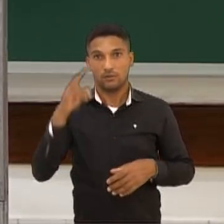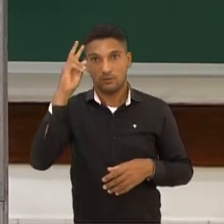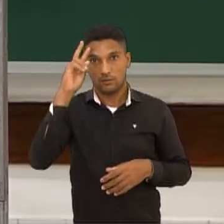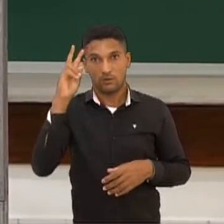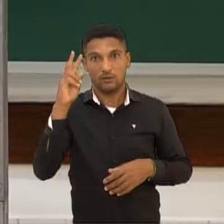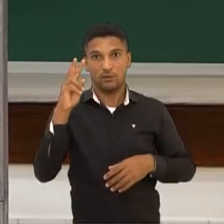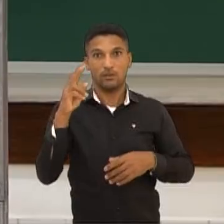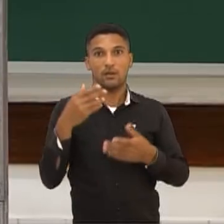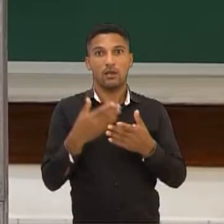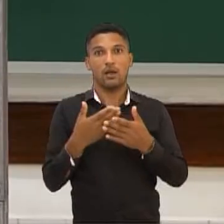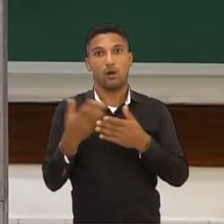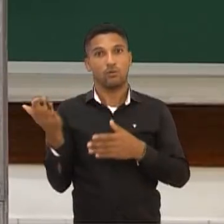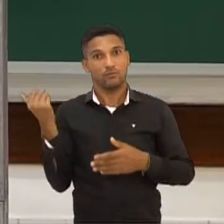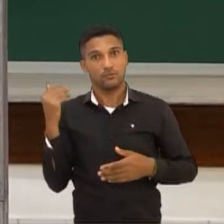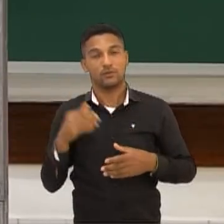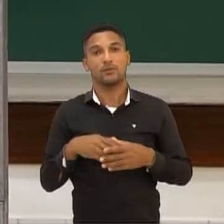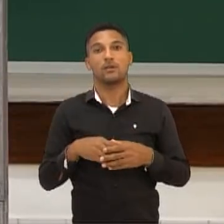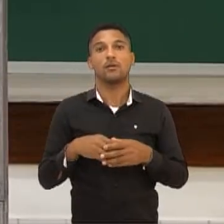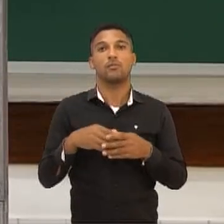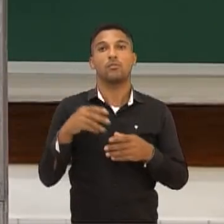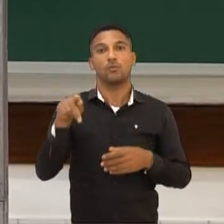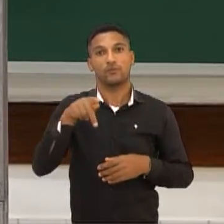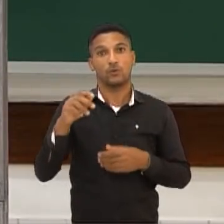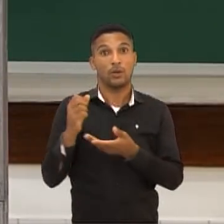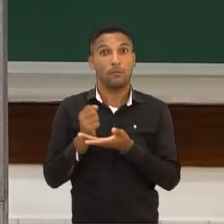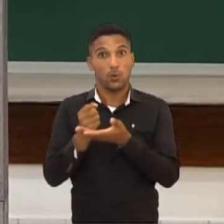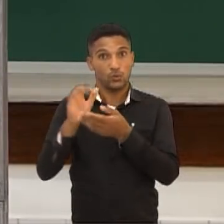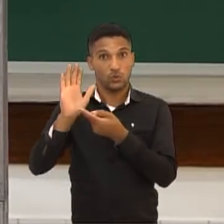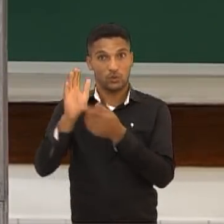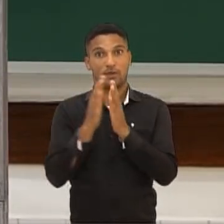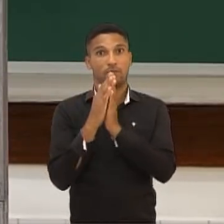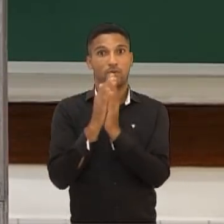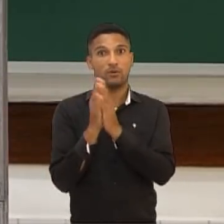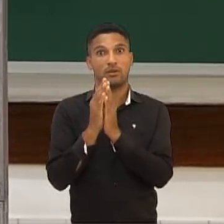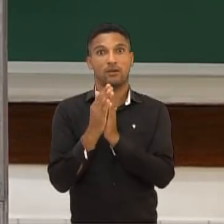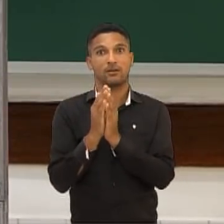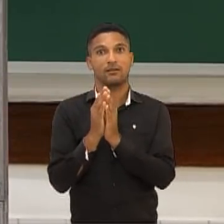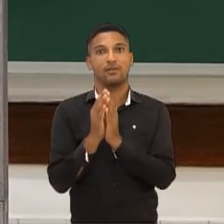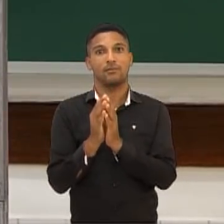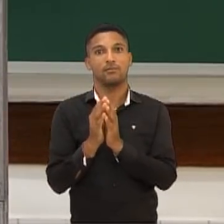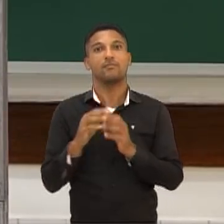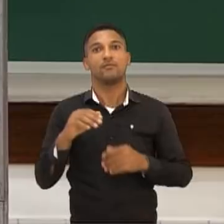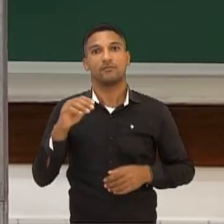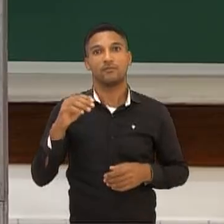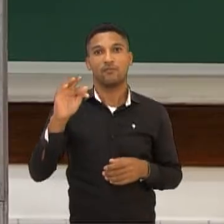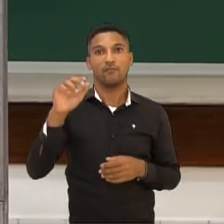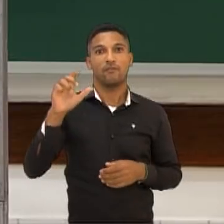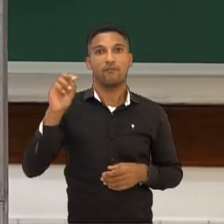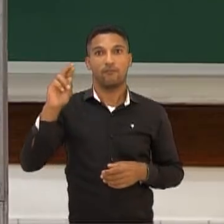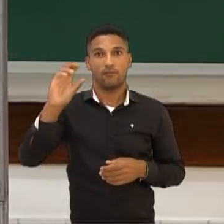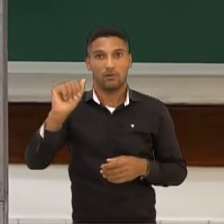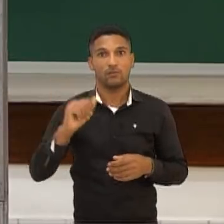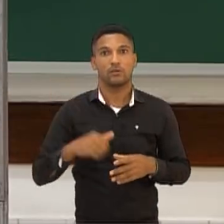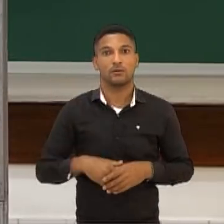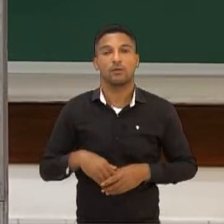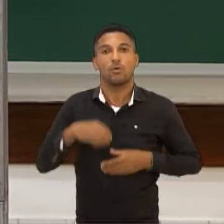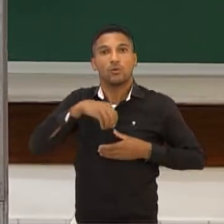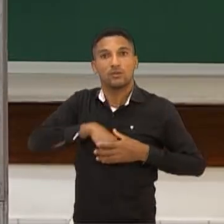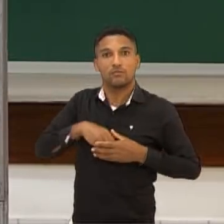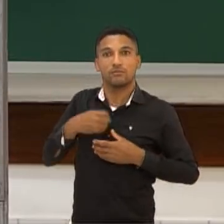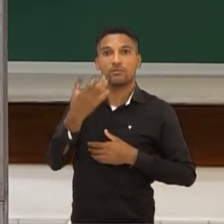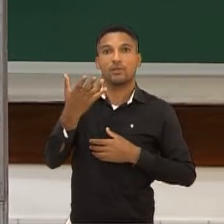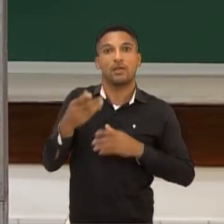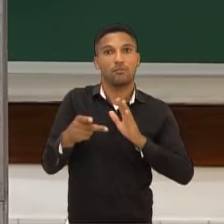que aflorou, né, na prof, e trouxe toda a questão, né, das verdades da professora, né? Então, o colorido